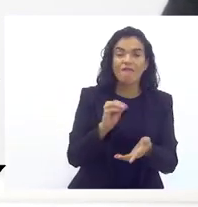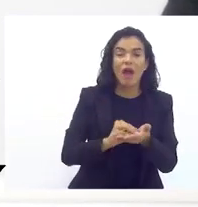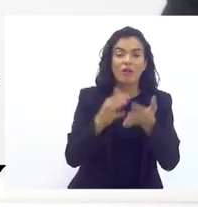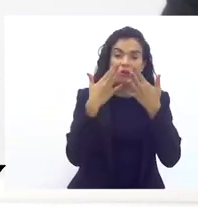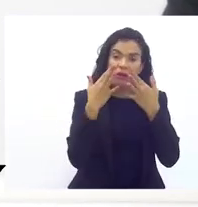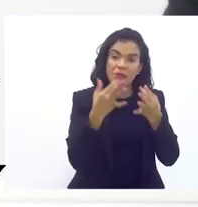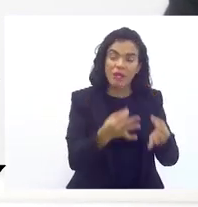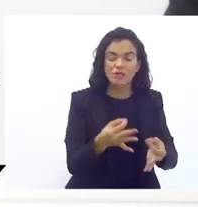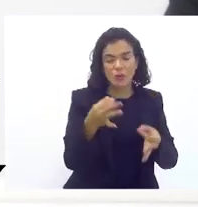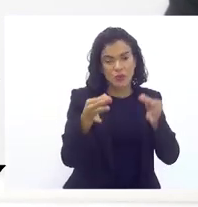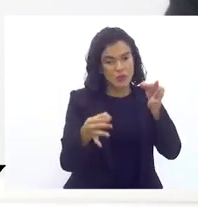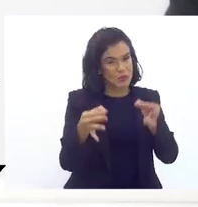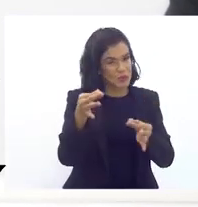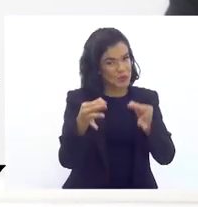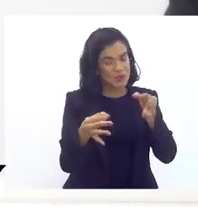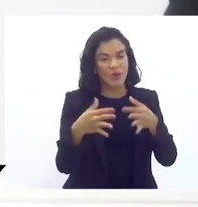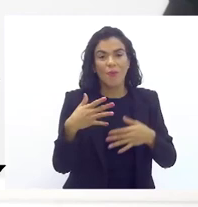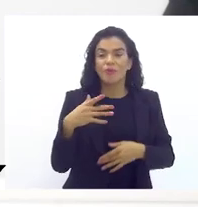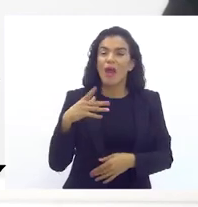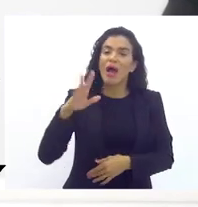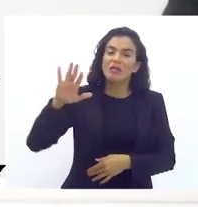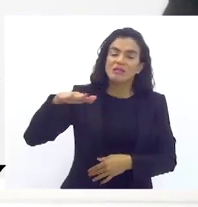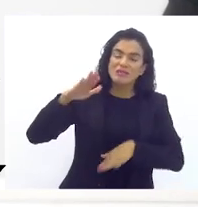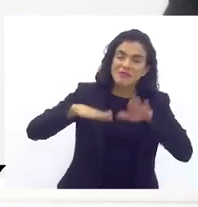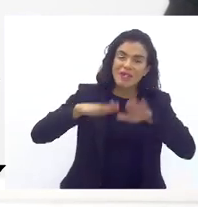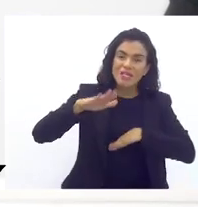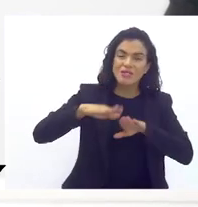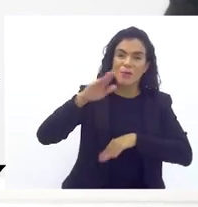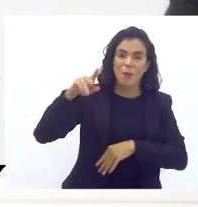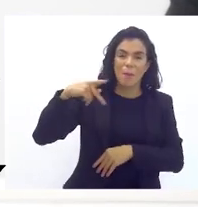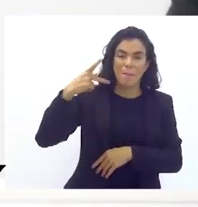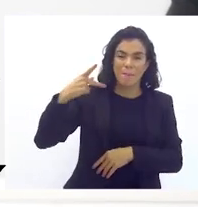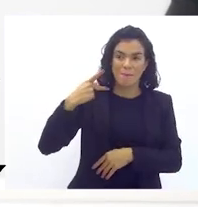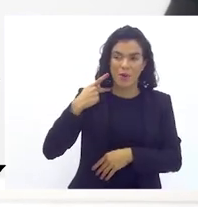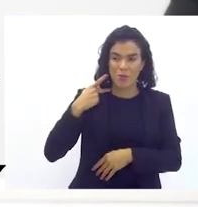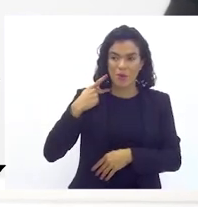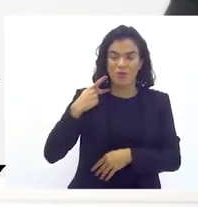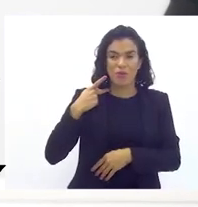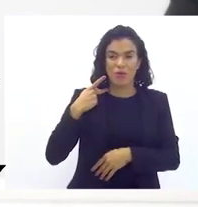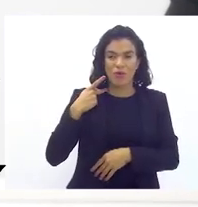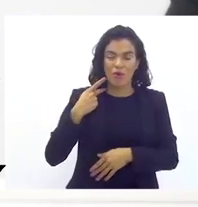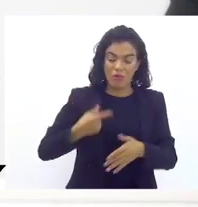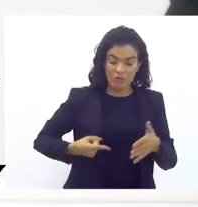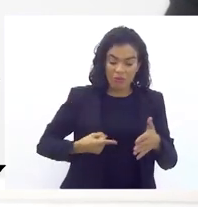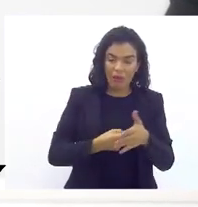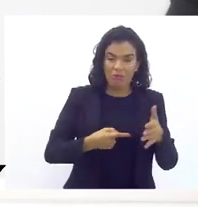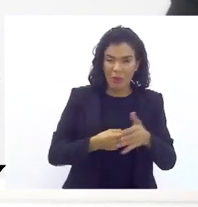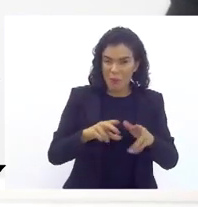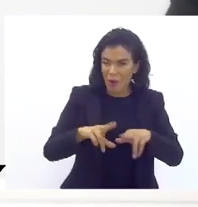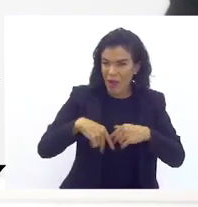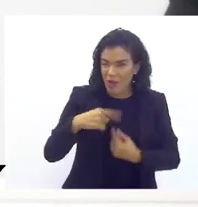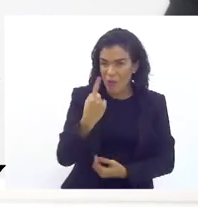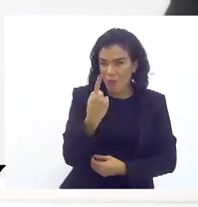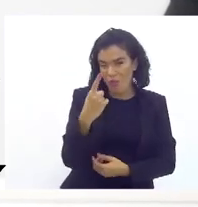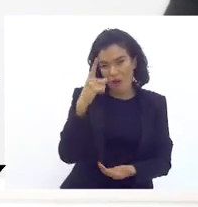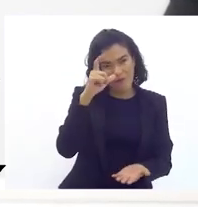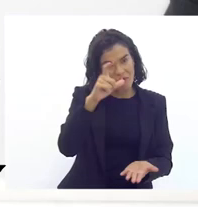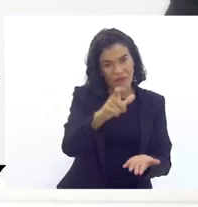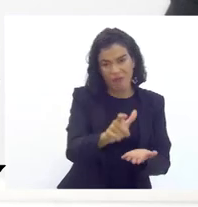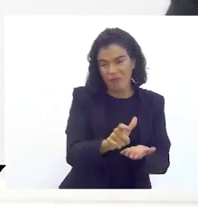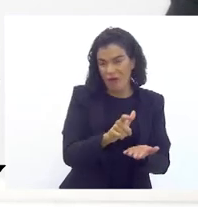que esses juízes que muitas vezes esses promotores que denunciam as pessoas pelo reconhecimento fotográfico